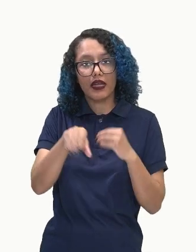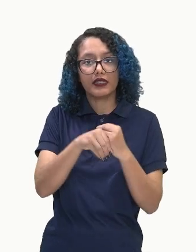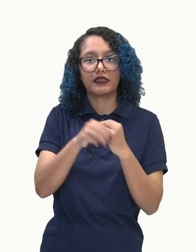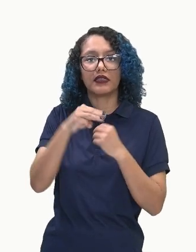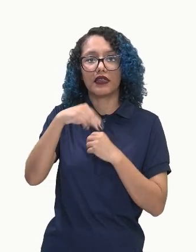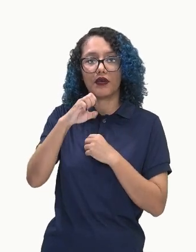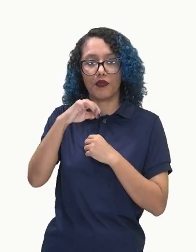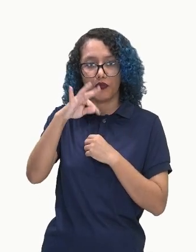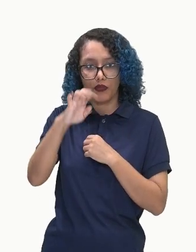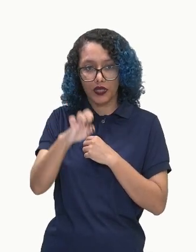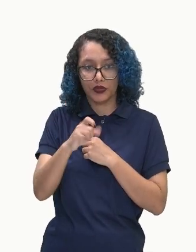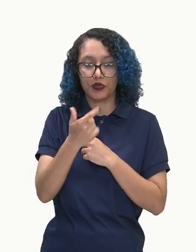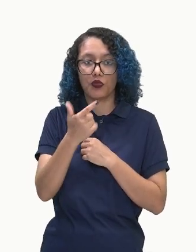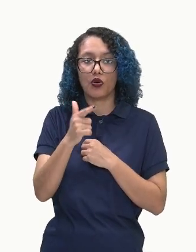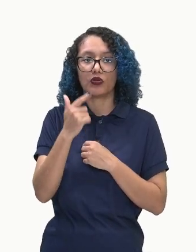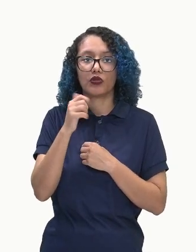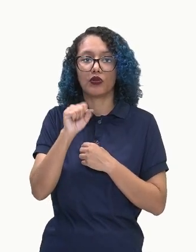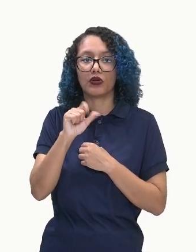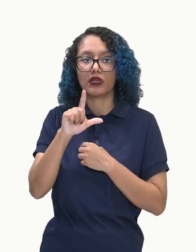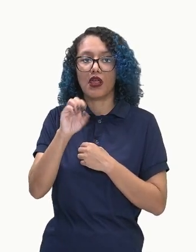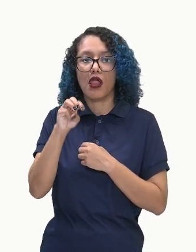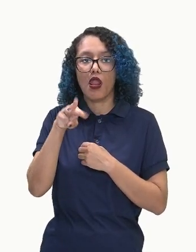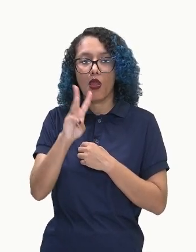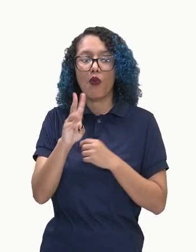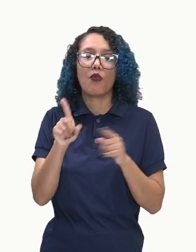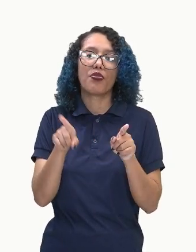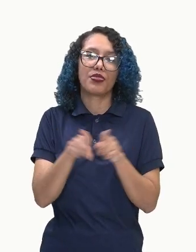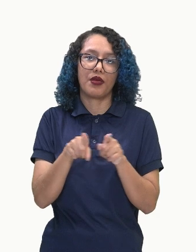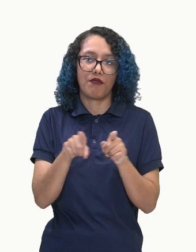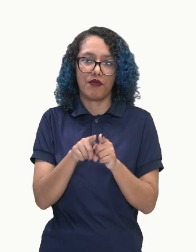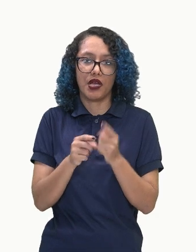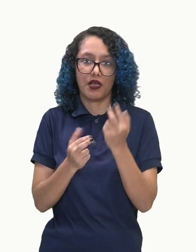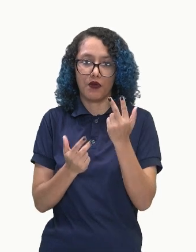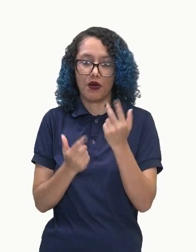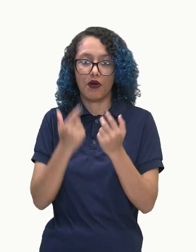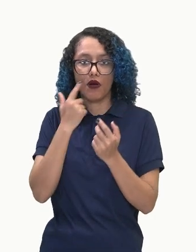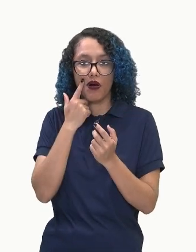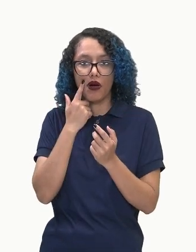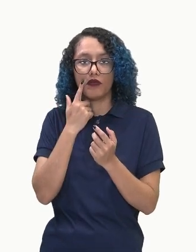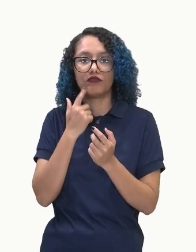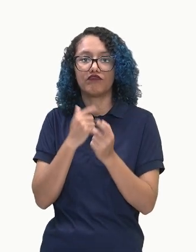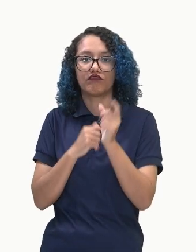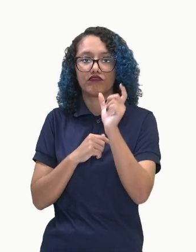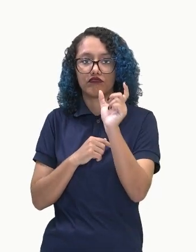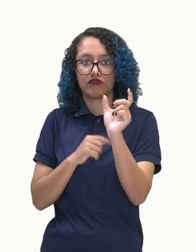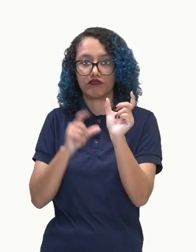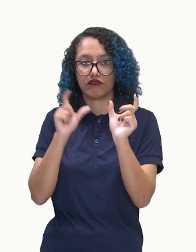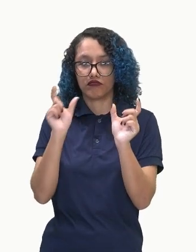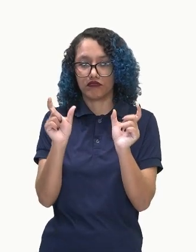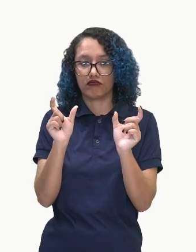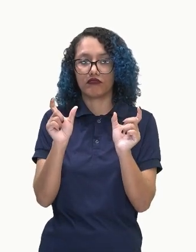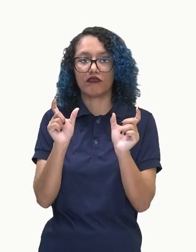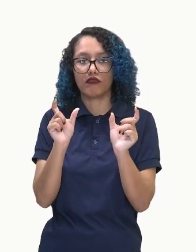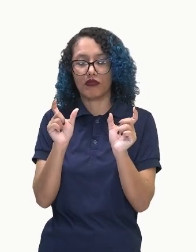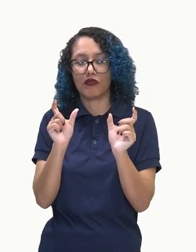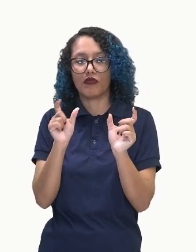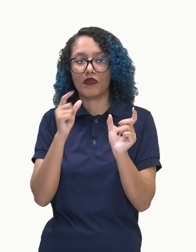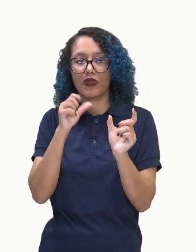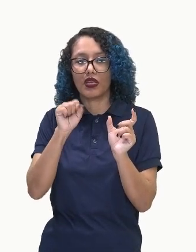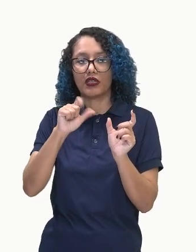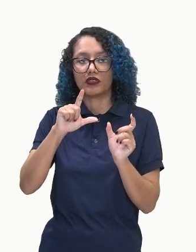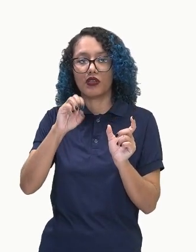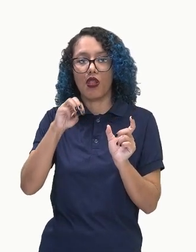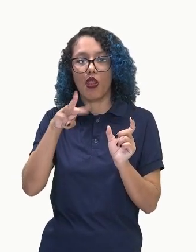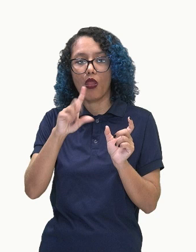slowly, vagarosamente. Tá? Então tem essas duas aqui, slowly, vagarosamente,